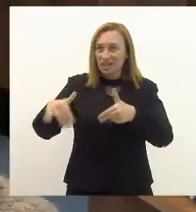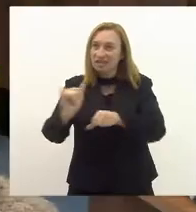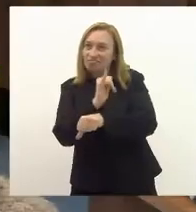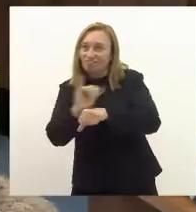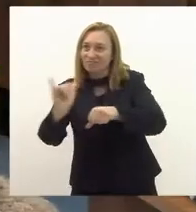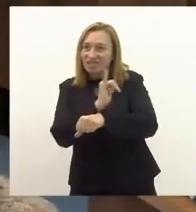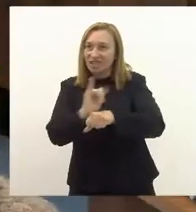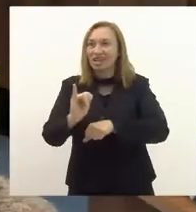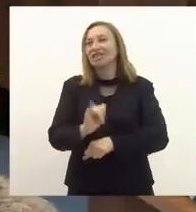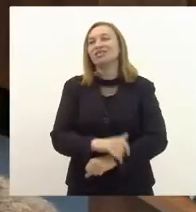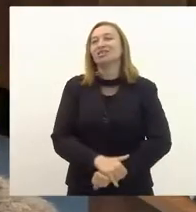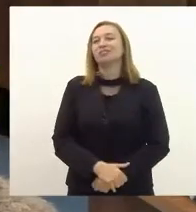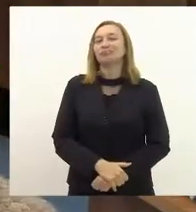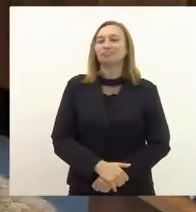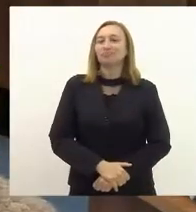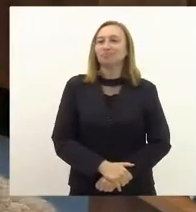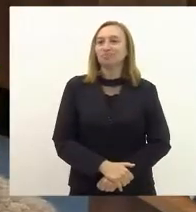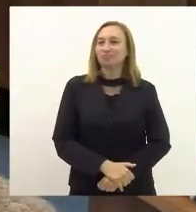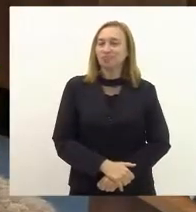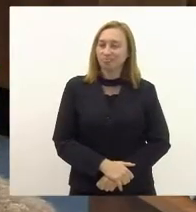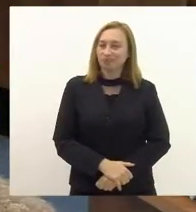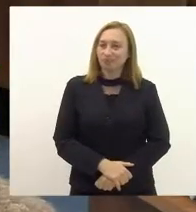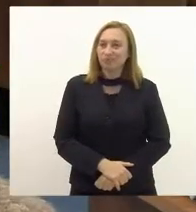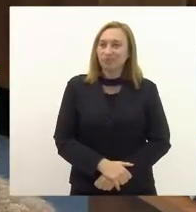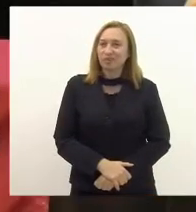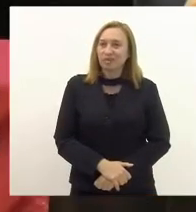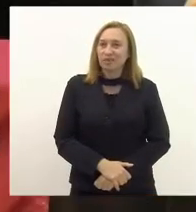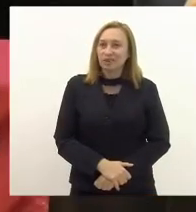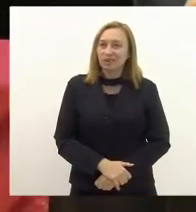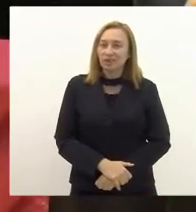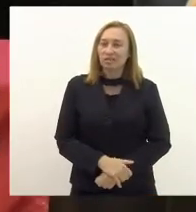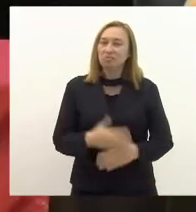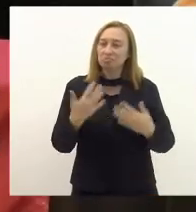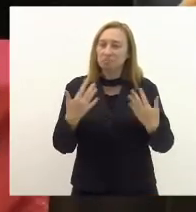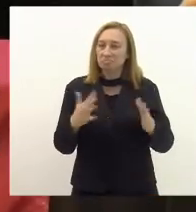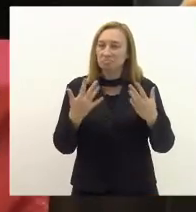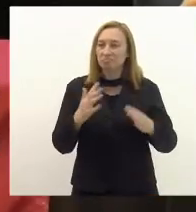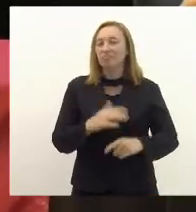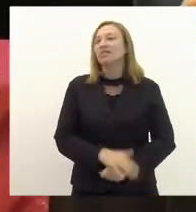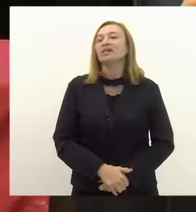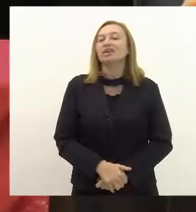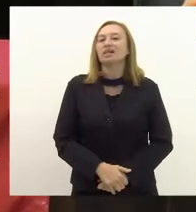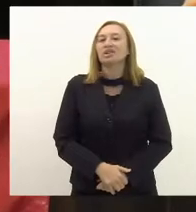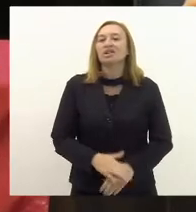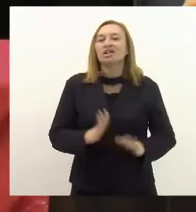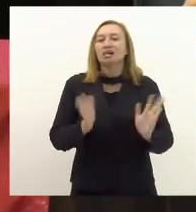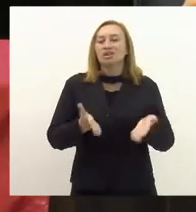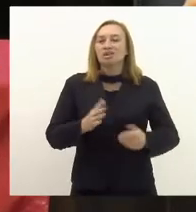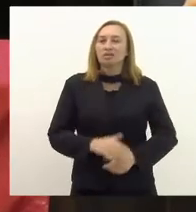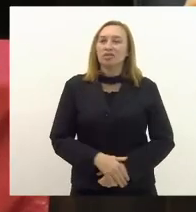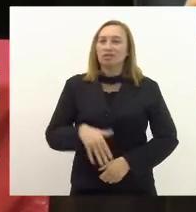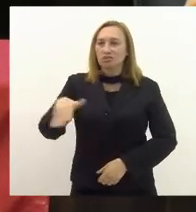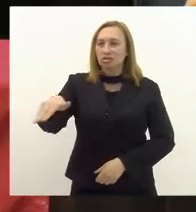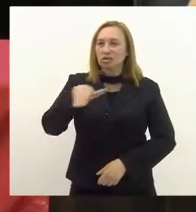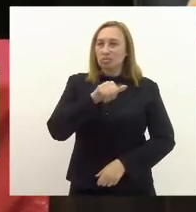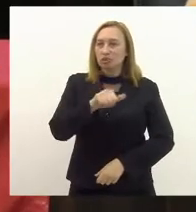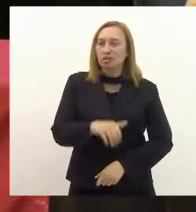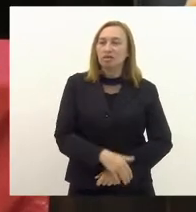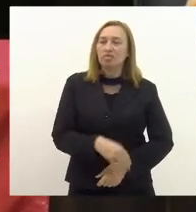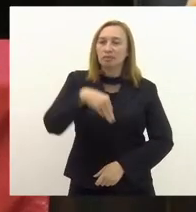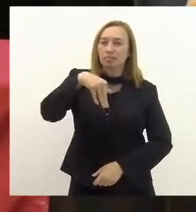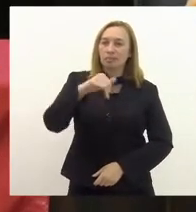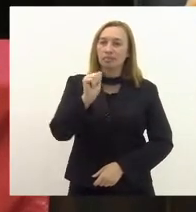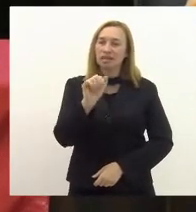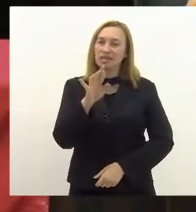articuladora. Essa aqui é poderosa. Então, vamos lá. Chamamos